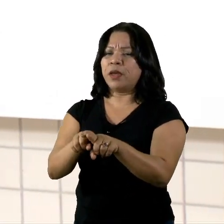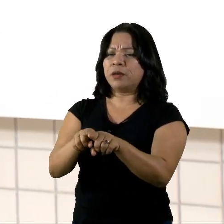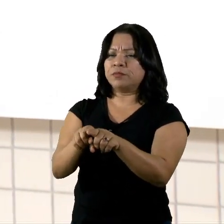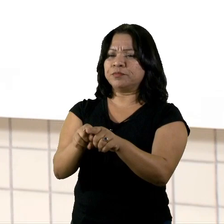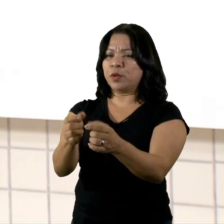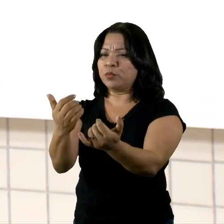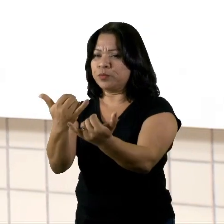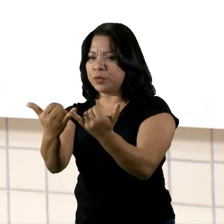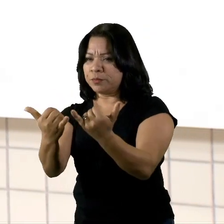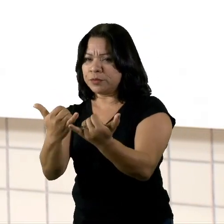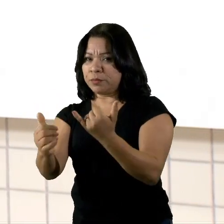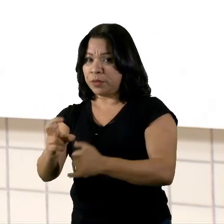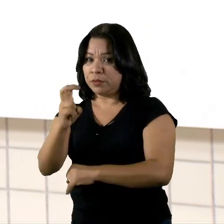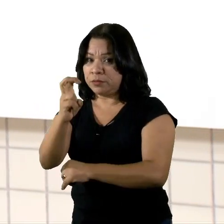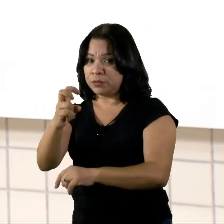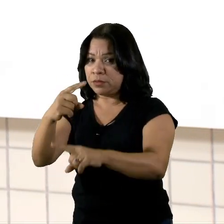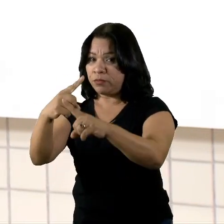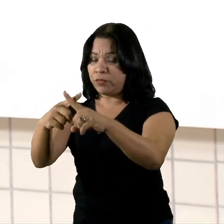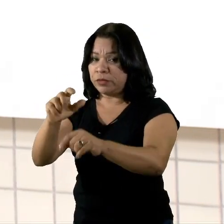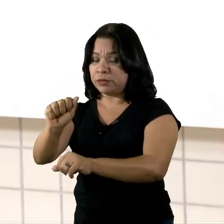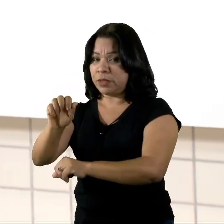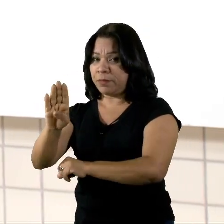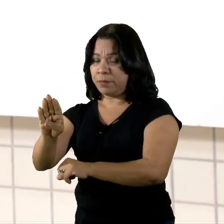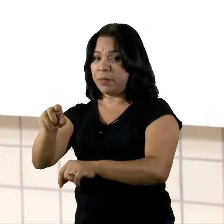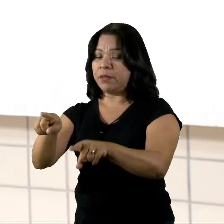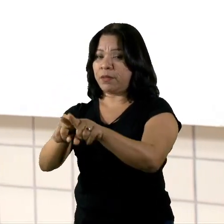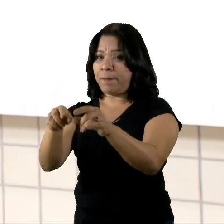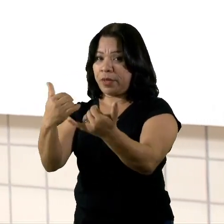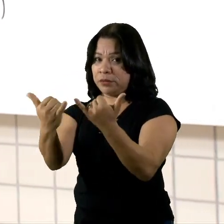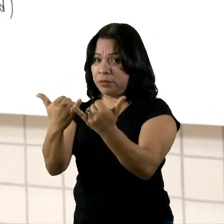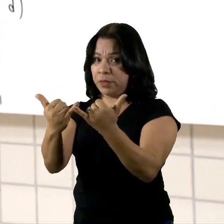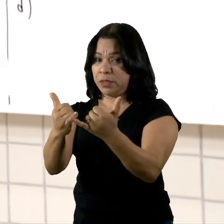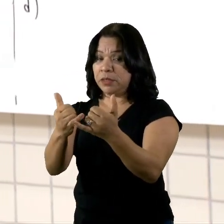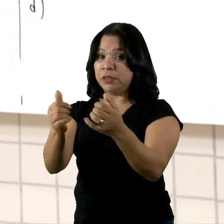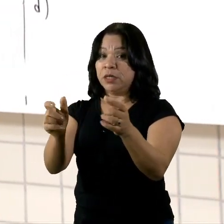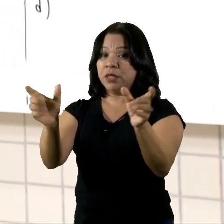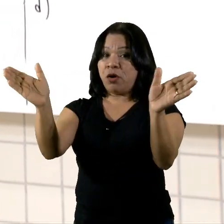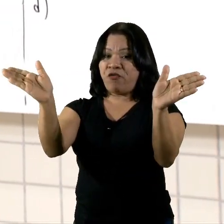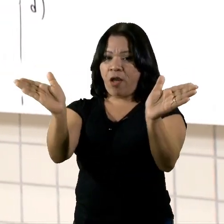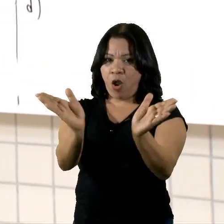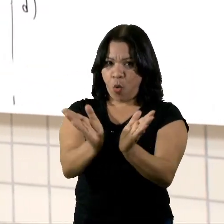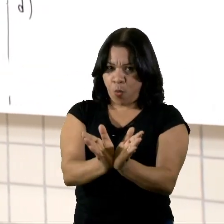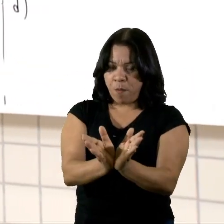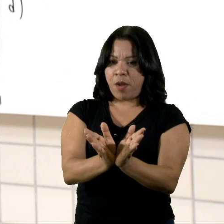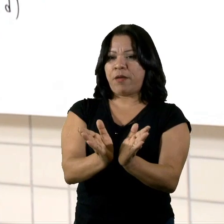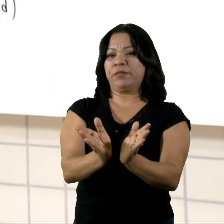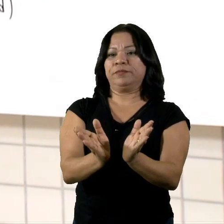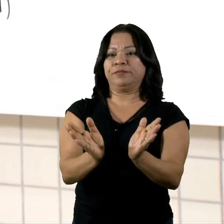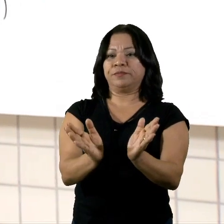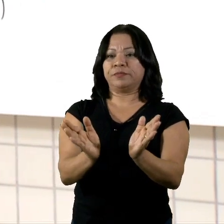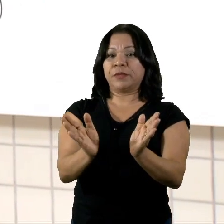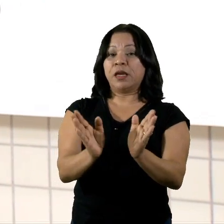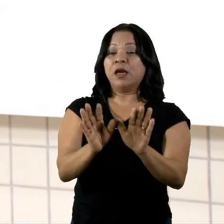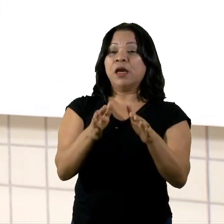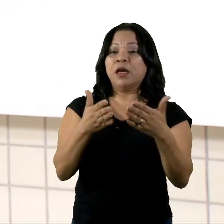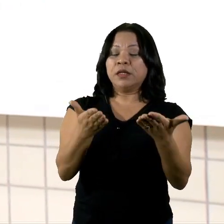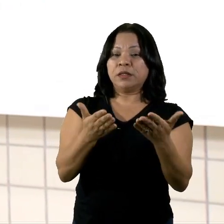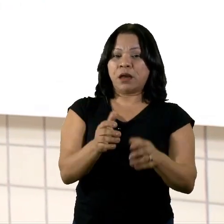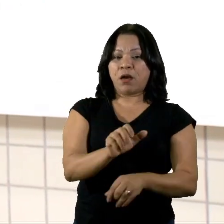aqui, 5 vezes AB. Também são semelhantes. Então, eu vou agrupar esses termos. Então, vai ficar